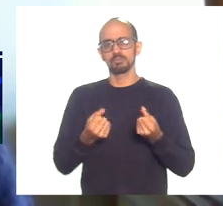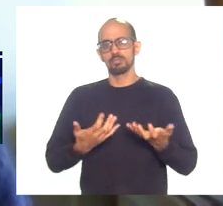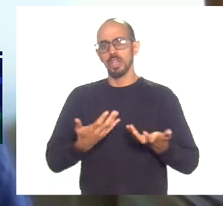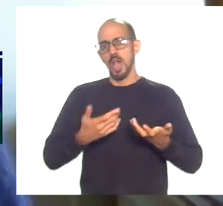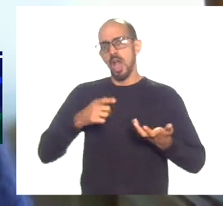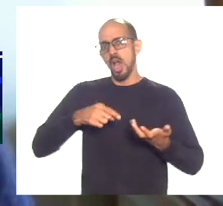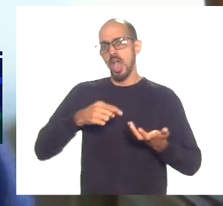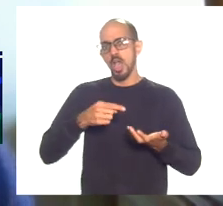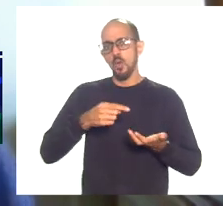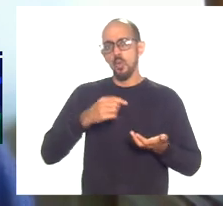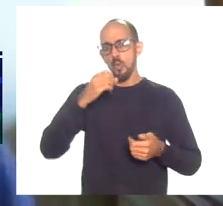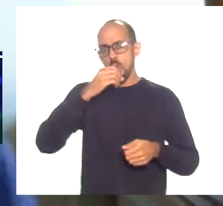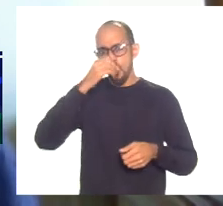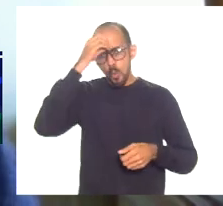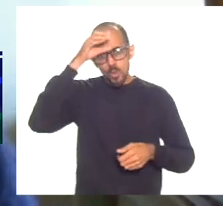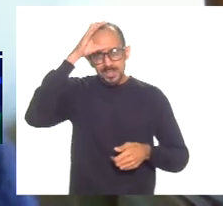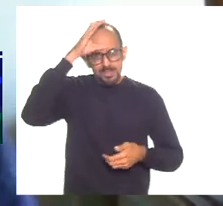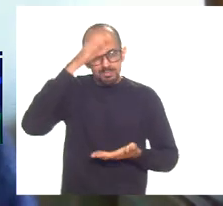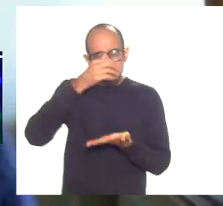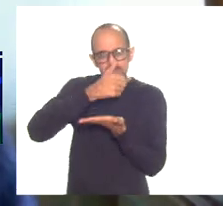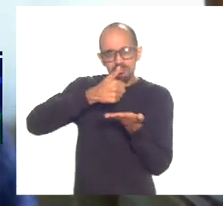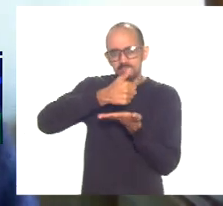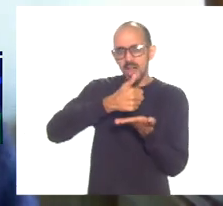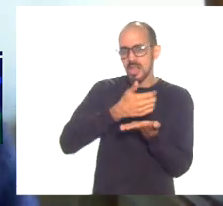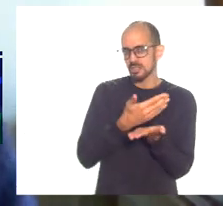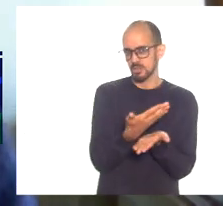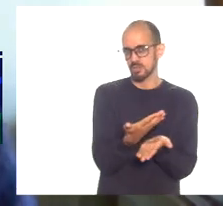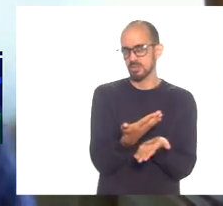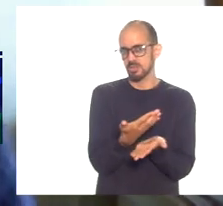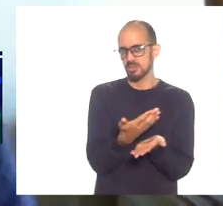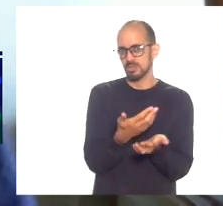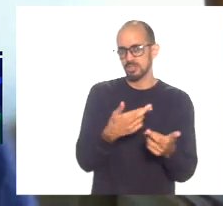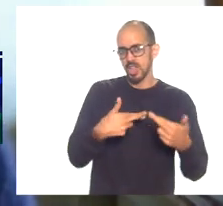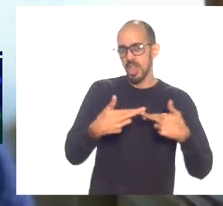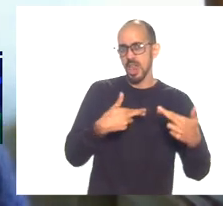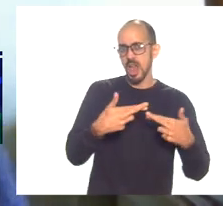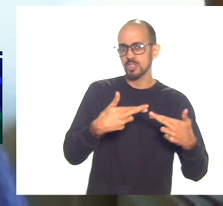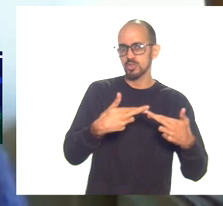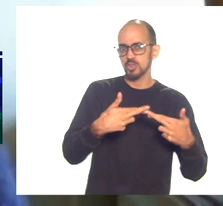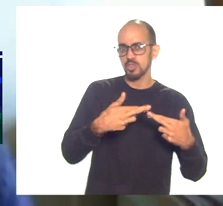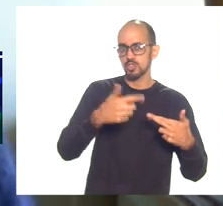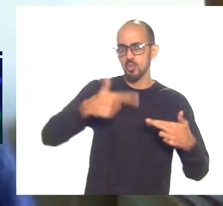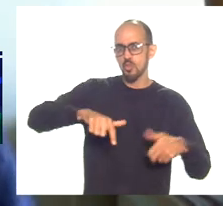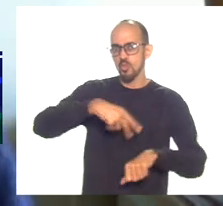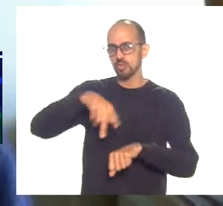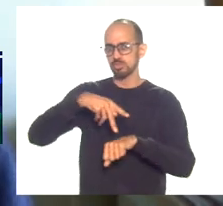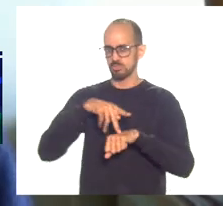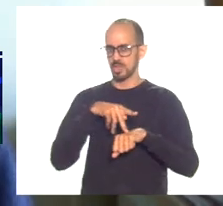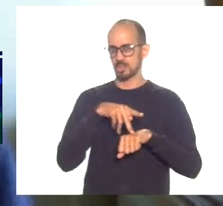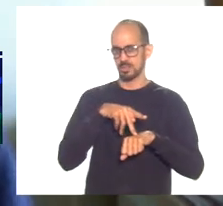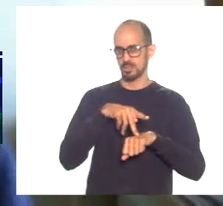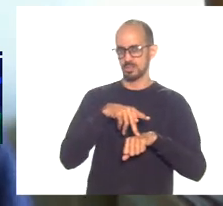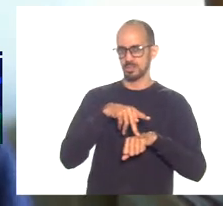mínimo conhecimento O que são relações internacionais que acusa